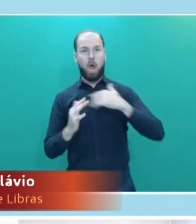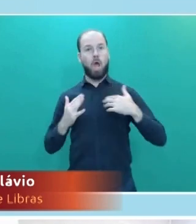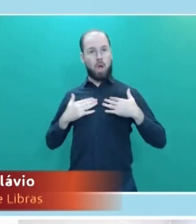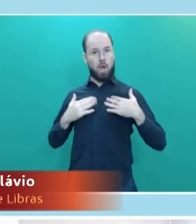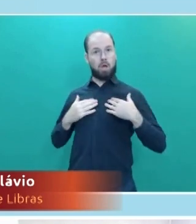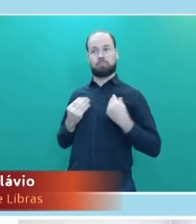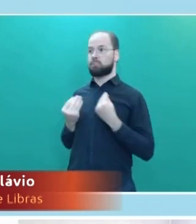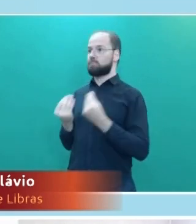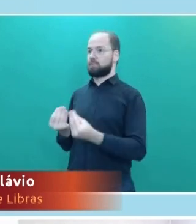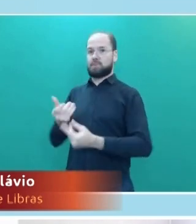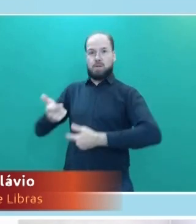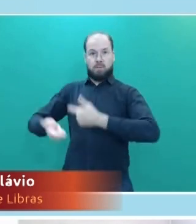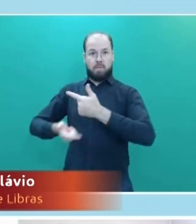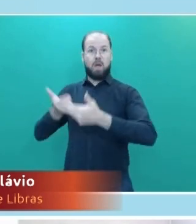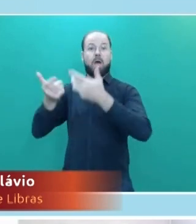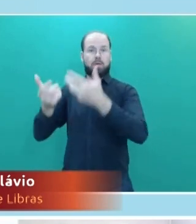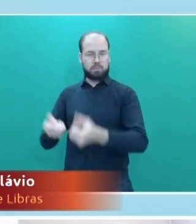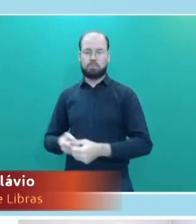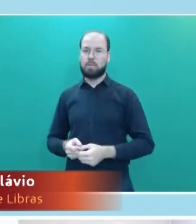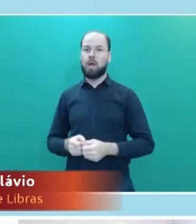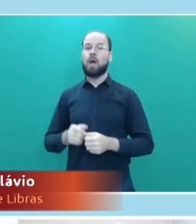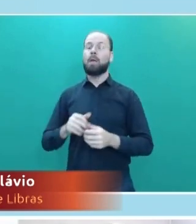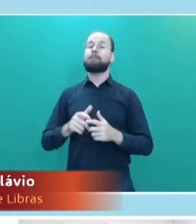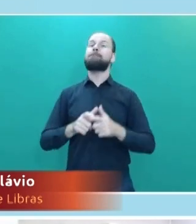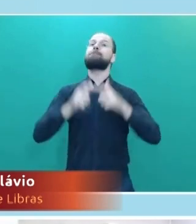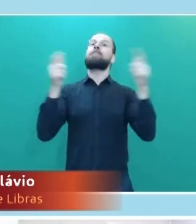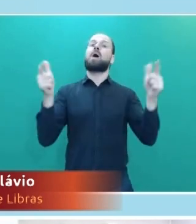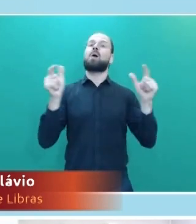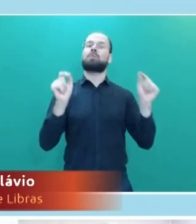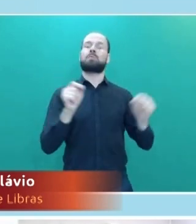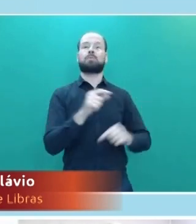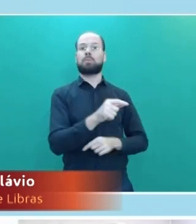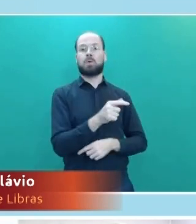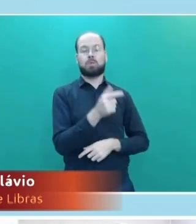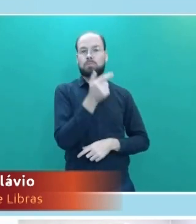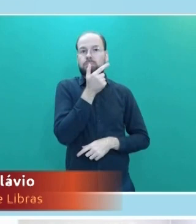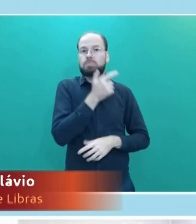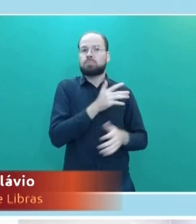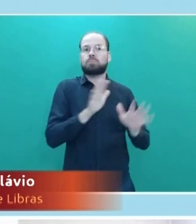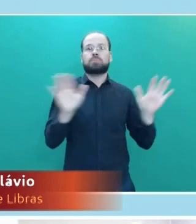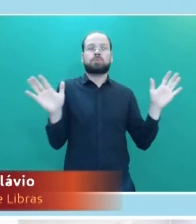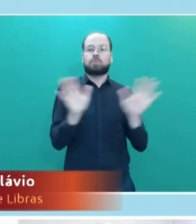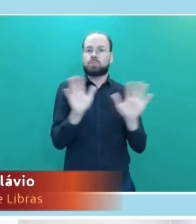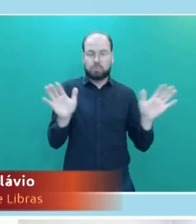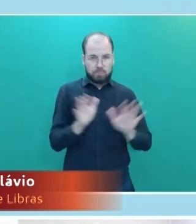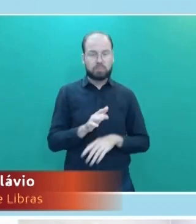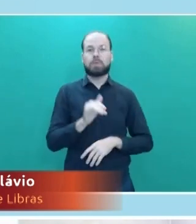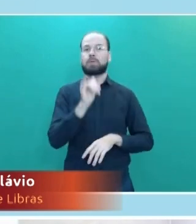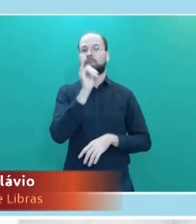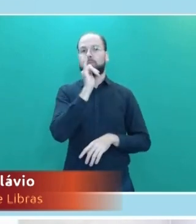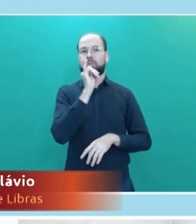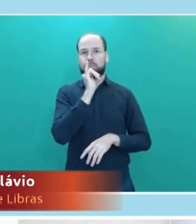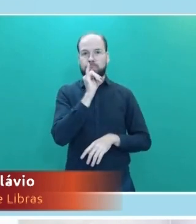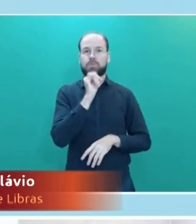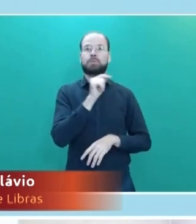Uma pessoa que não tem alternativa nenhuma. Quando vem um gato, que é o nome desse